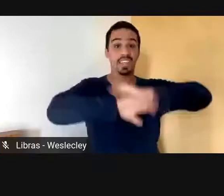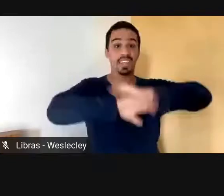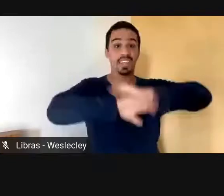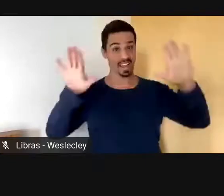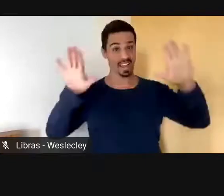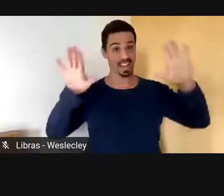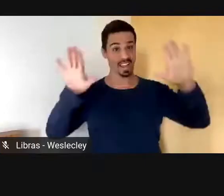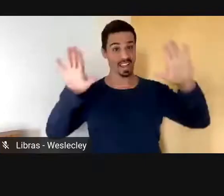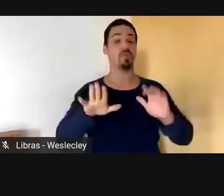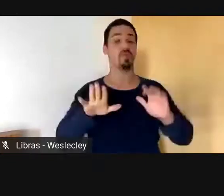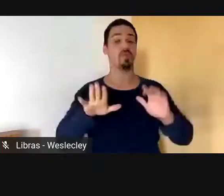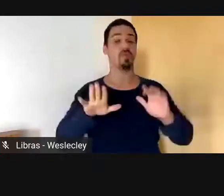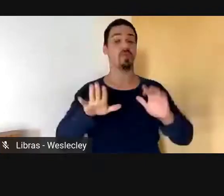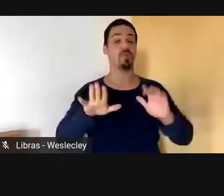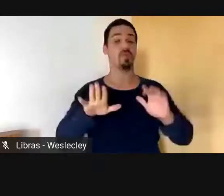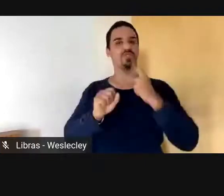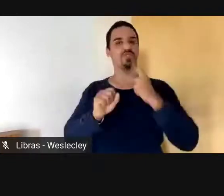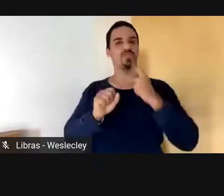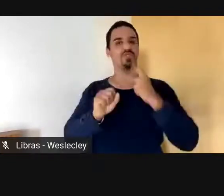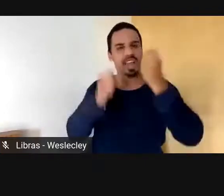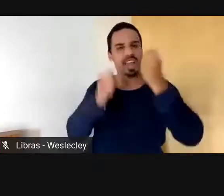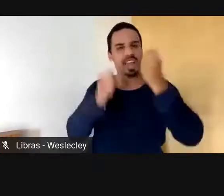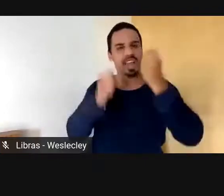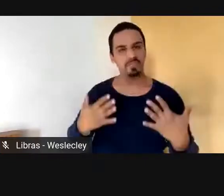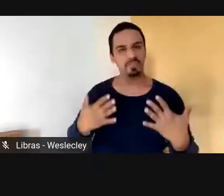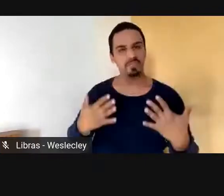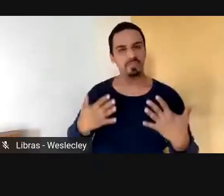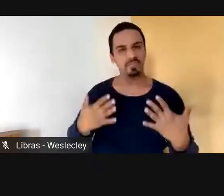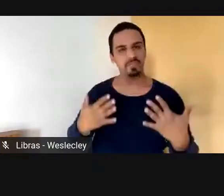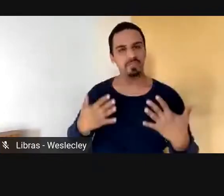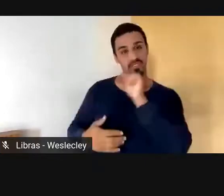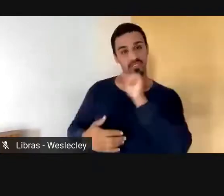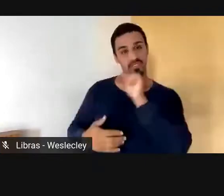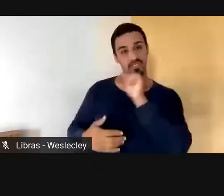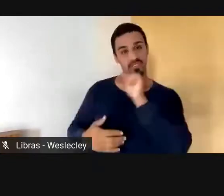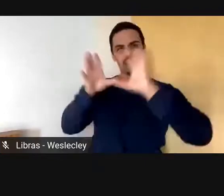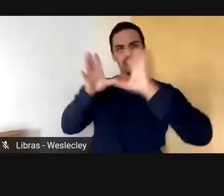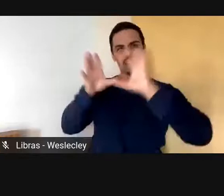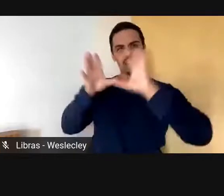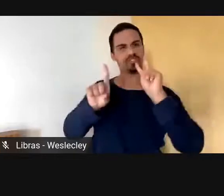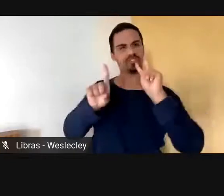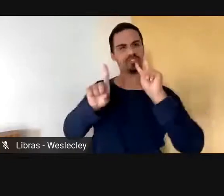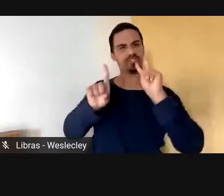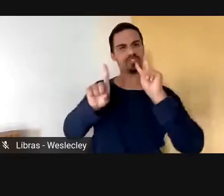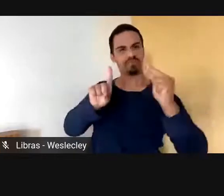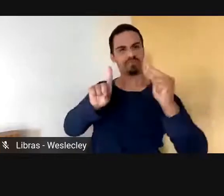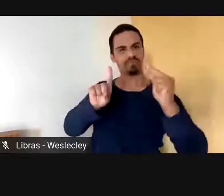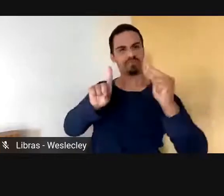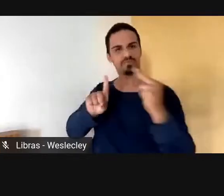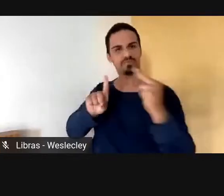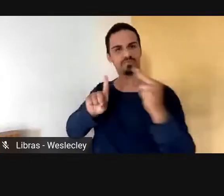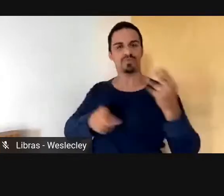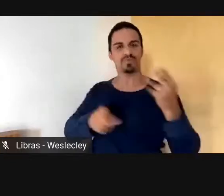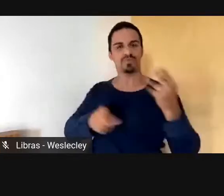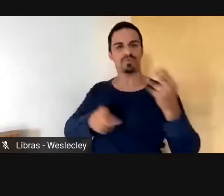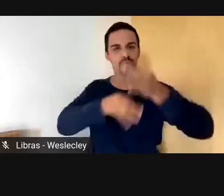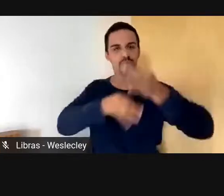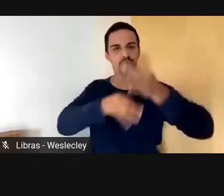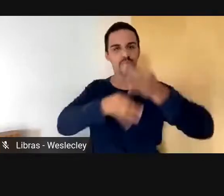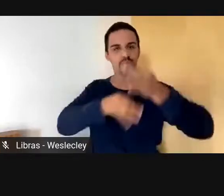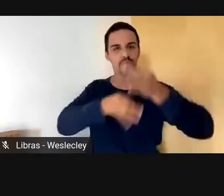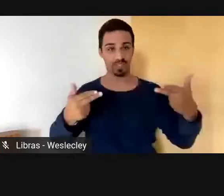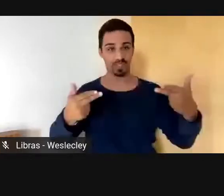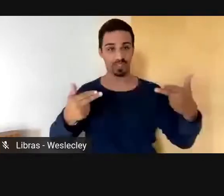julgar e entender que você não é uma pessoa livre de viés, né? Então, é aquilo que eu falei do conflito de você estudar o parlamento trabalhando no